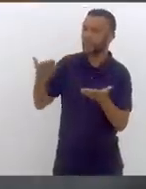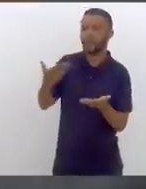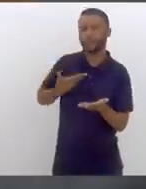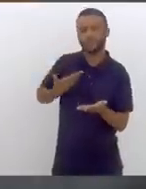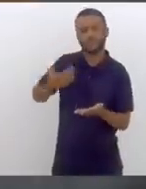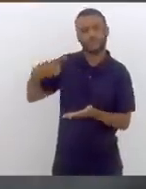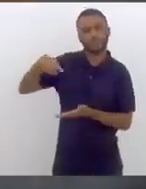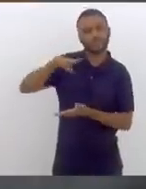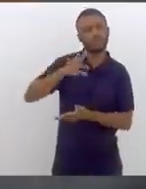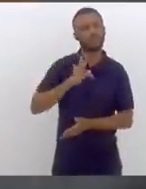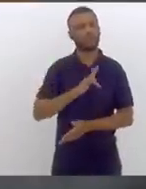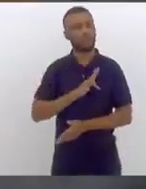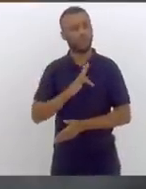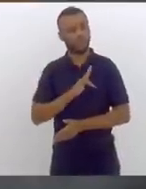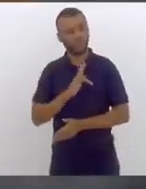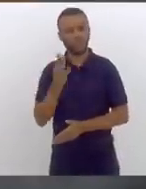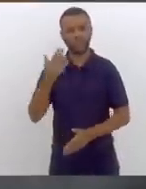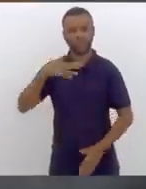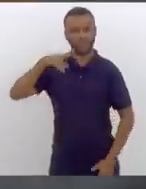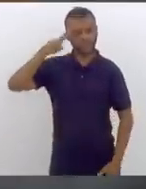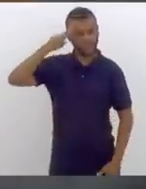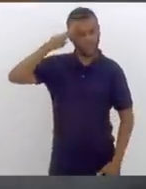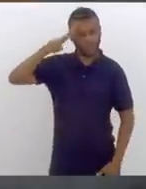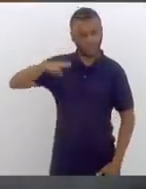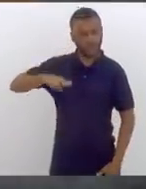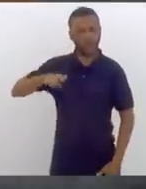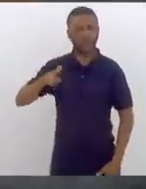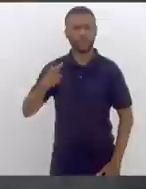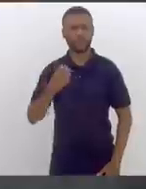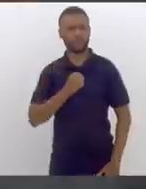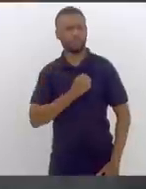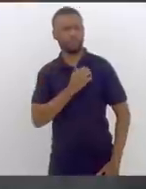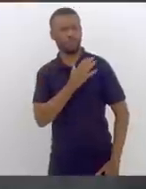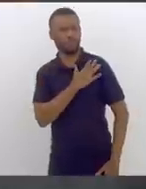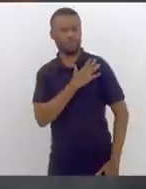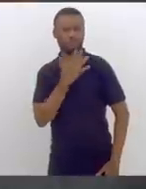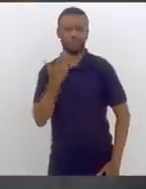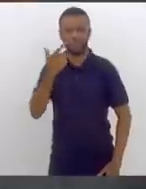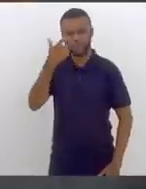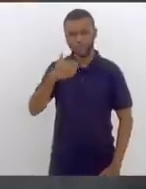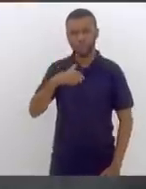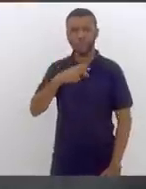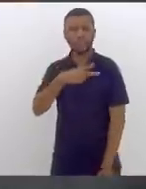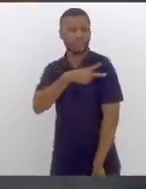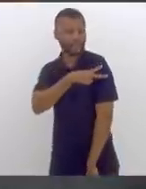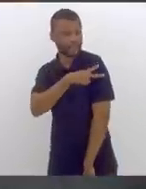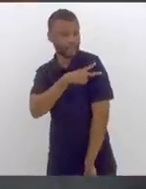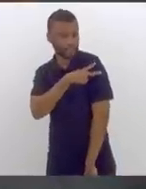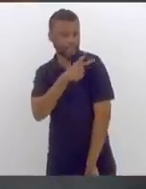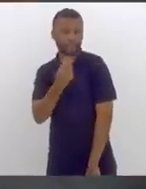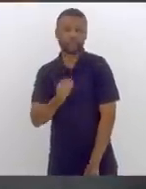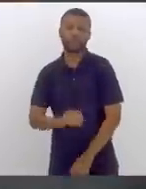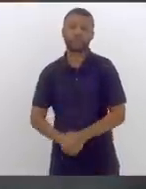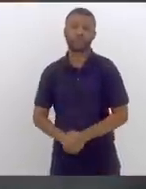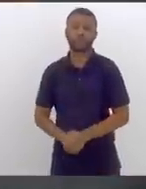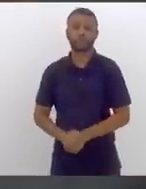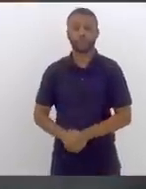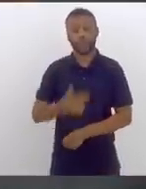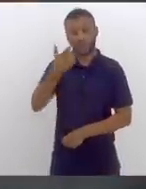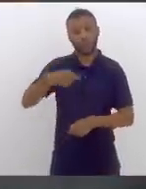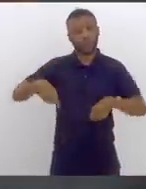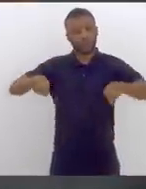como oficial meus irmãos da Segurança Pública eu sou cabo ou não se massa de Campo estou Vereador